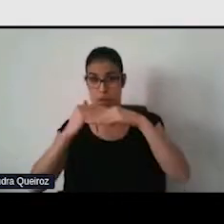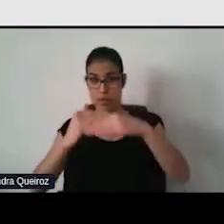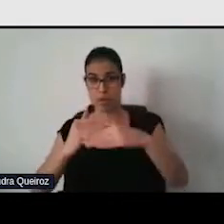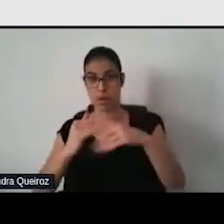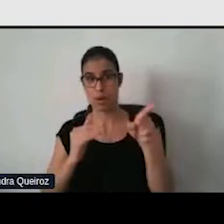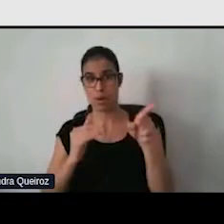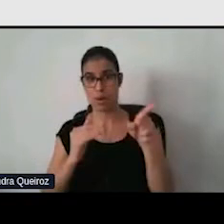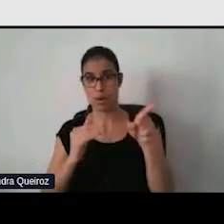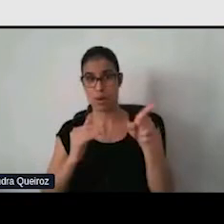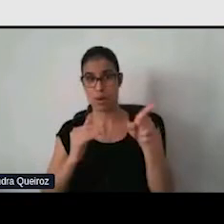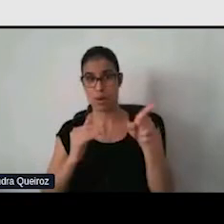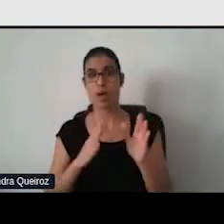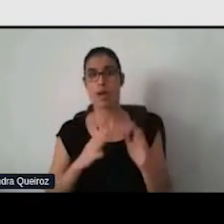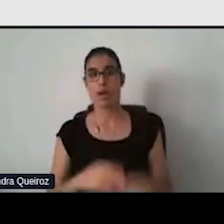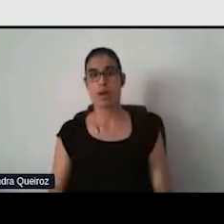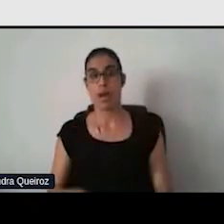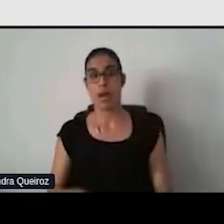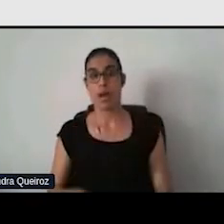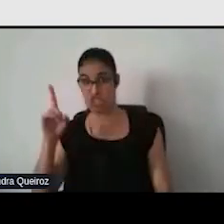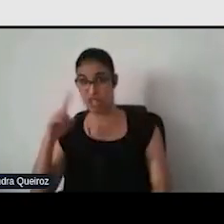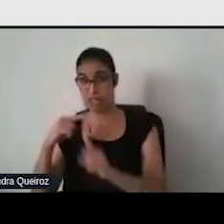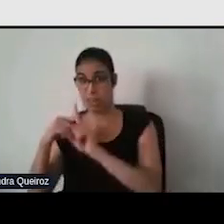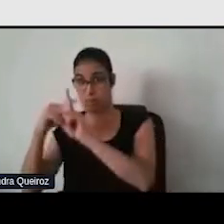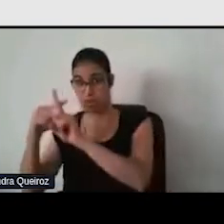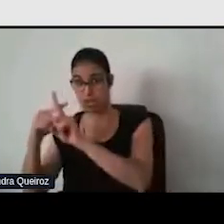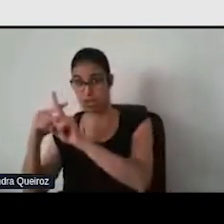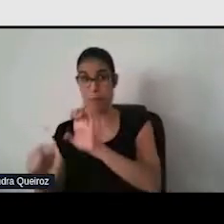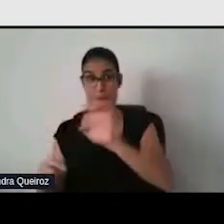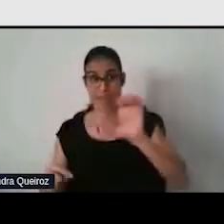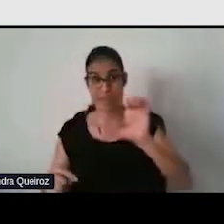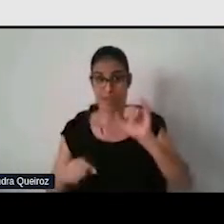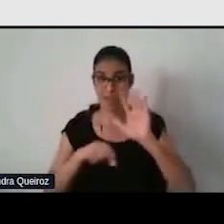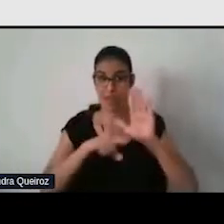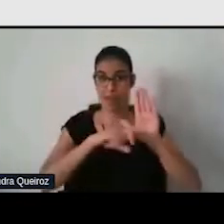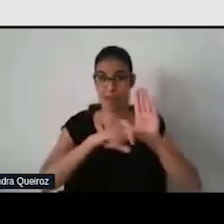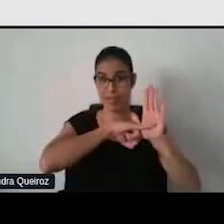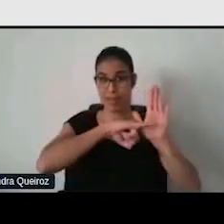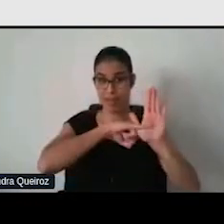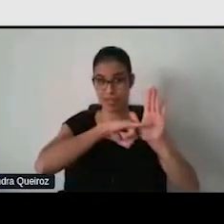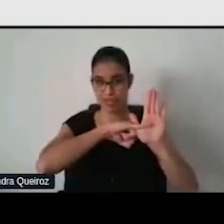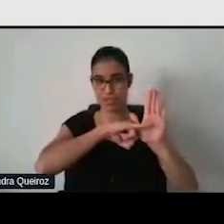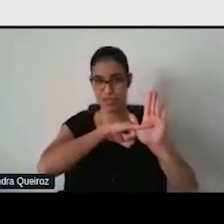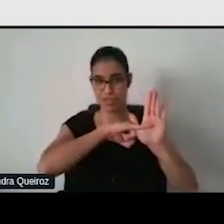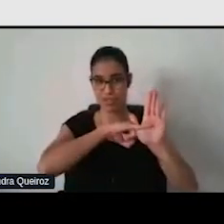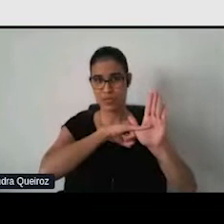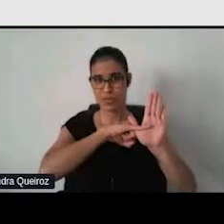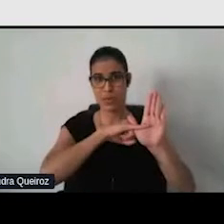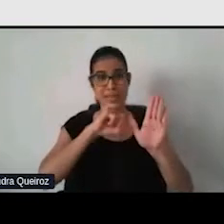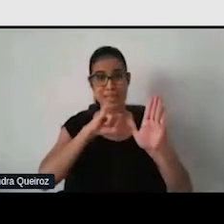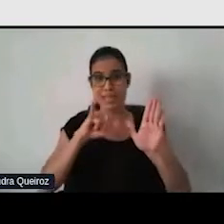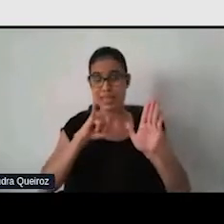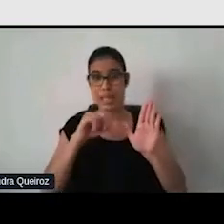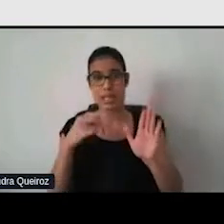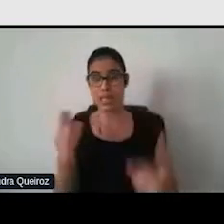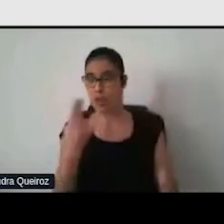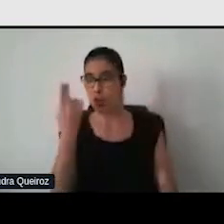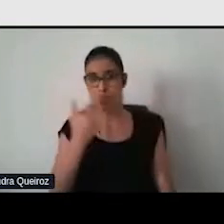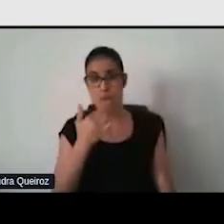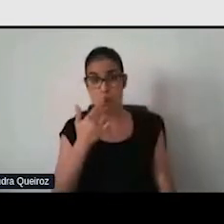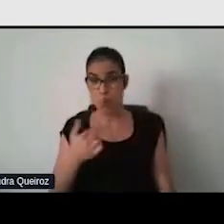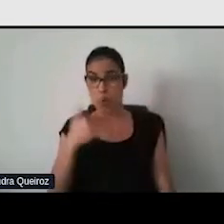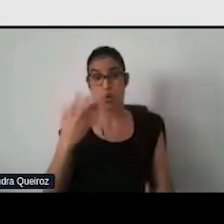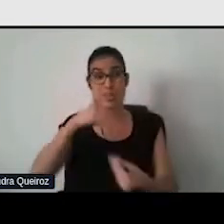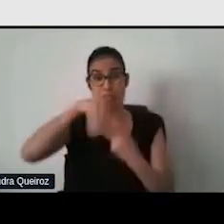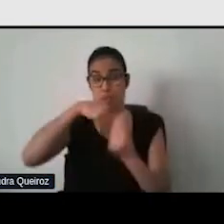para a direita ele é positivo e para a esquerda é negativo. Então, mesmo se não utilizar as cores ou se não ver as cores da mesma forma,